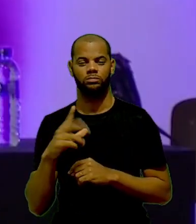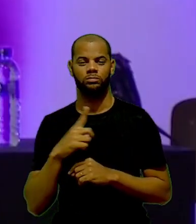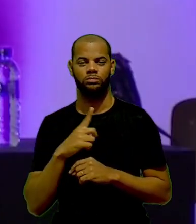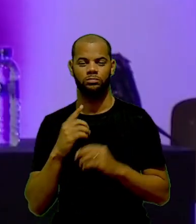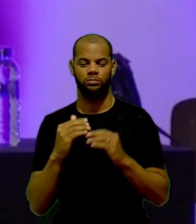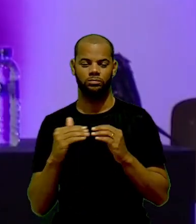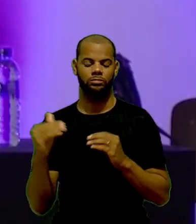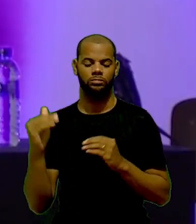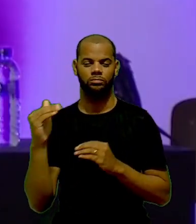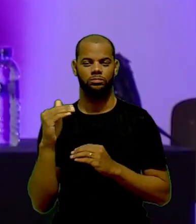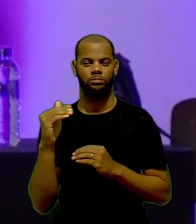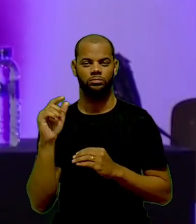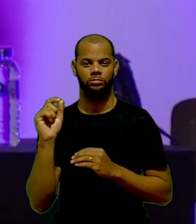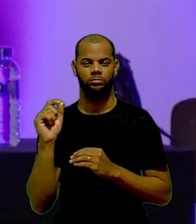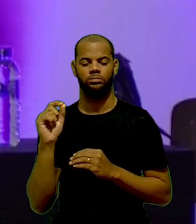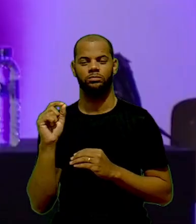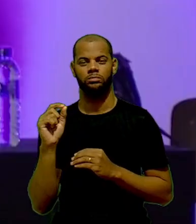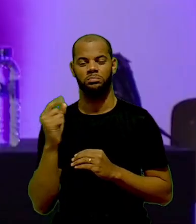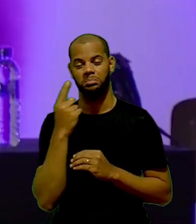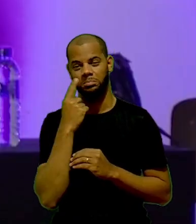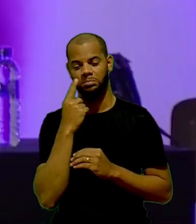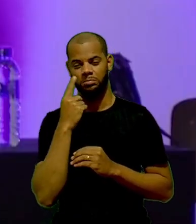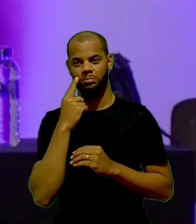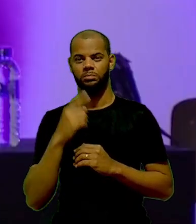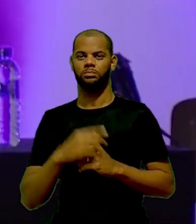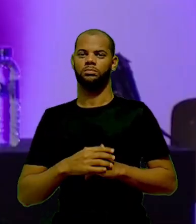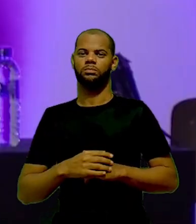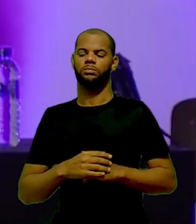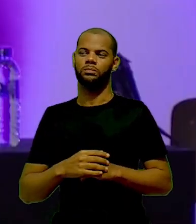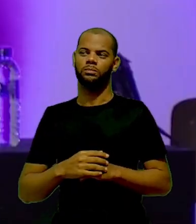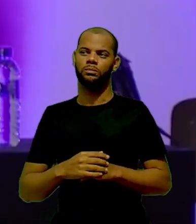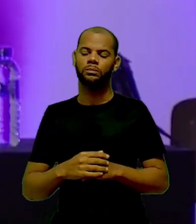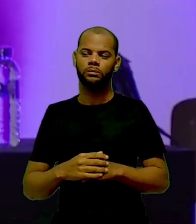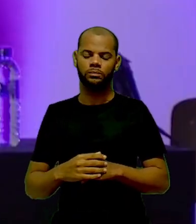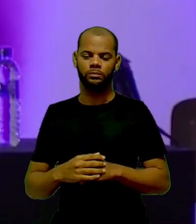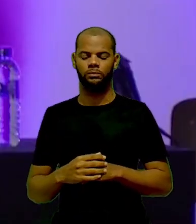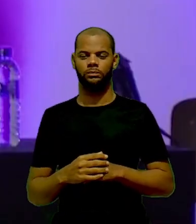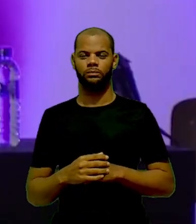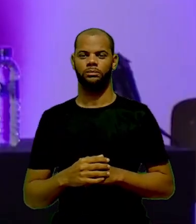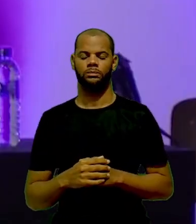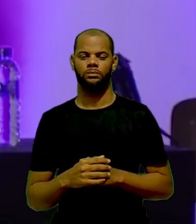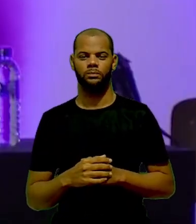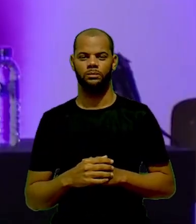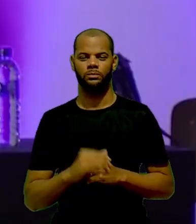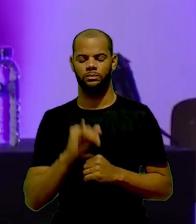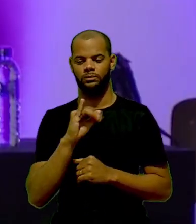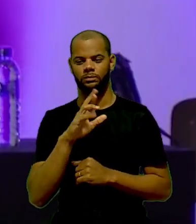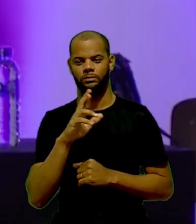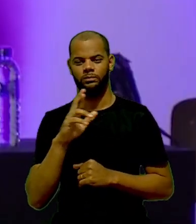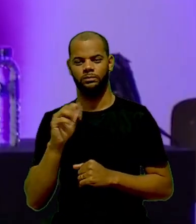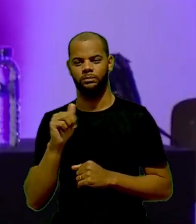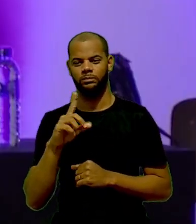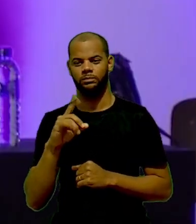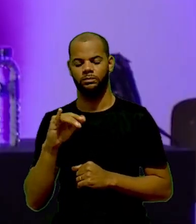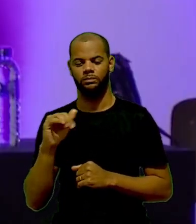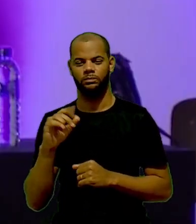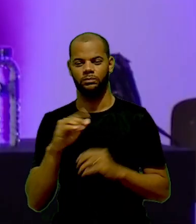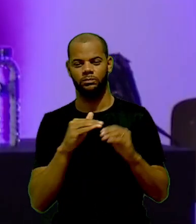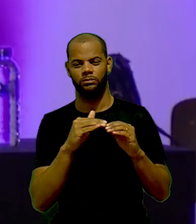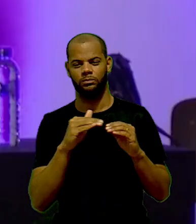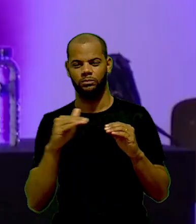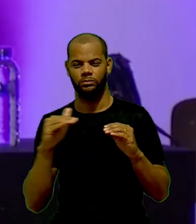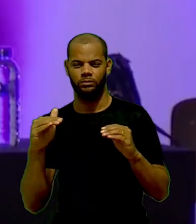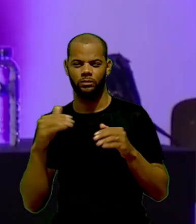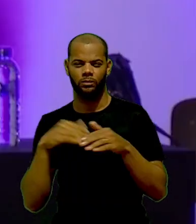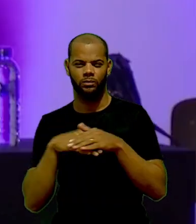nós temos, então, só para ter uma ideia de ordem de grandeza, a irradiação solar global horizontal